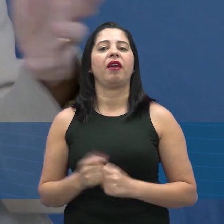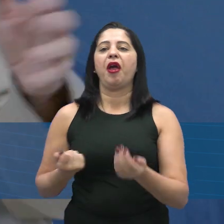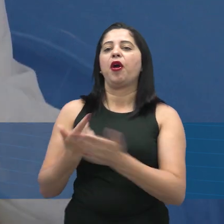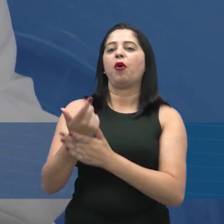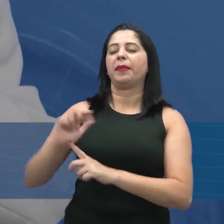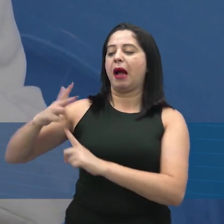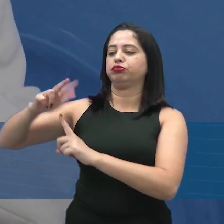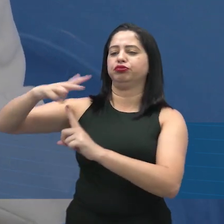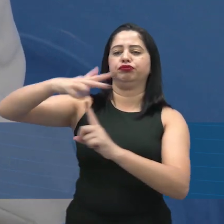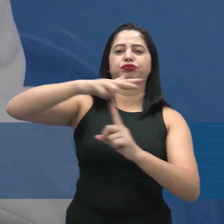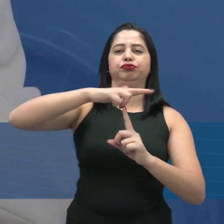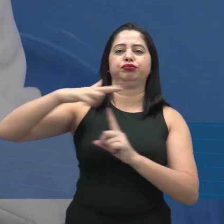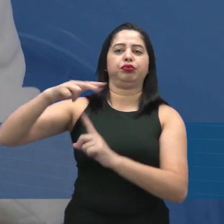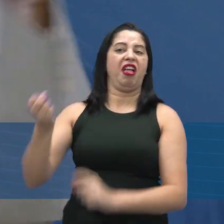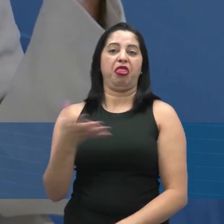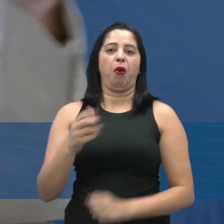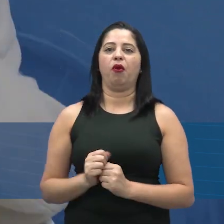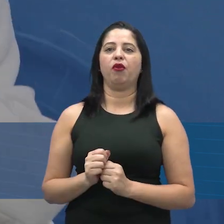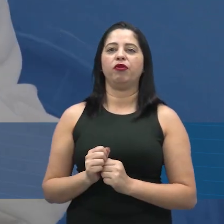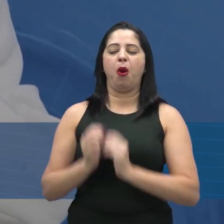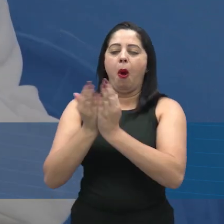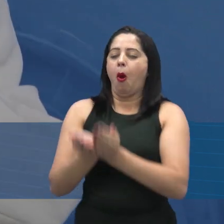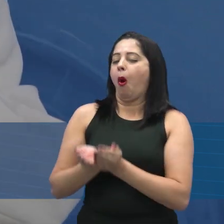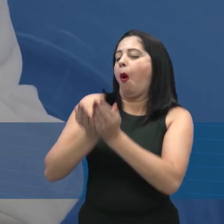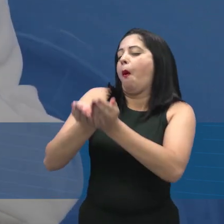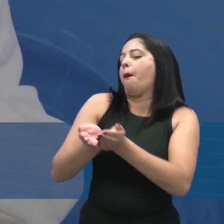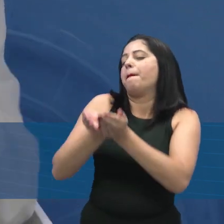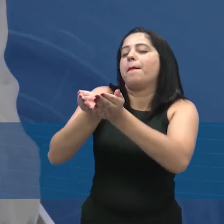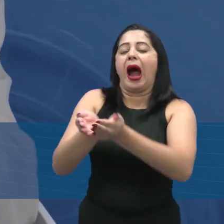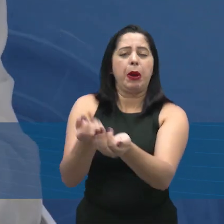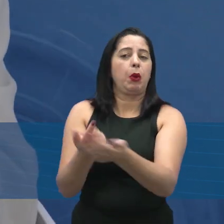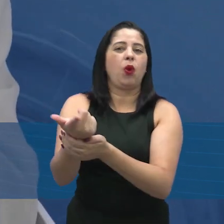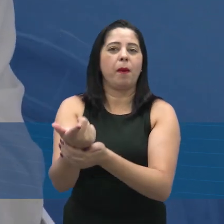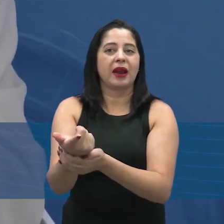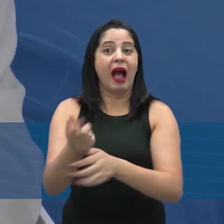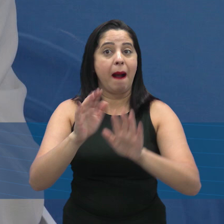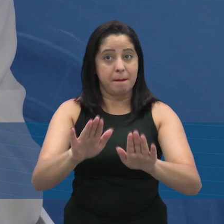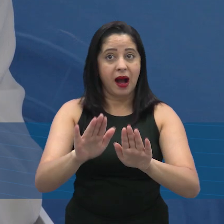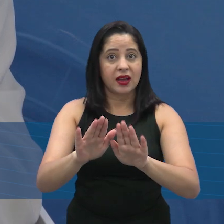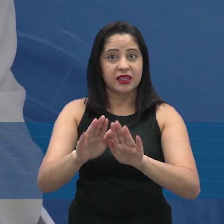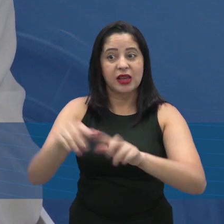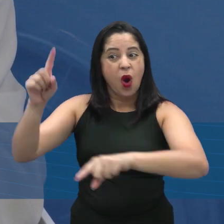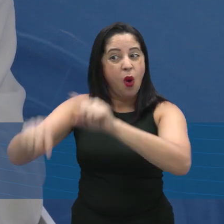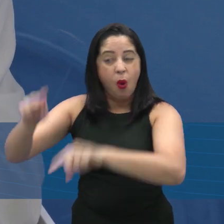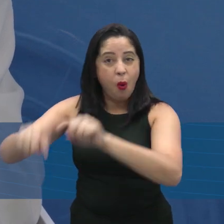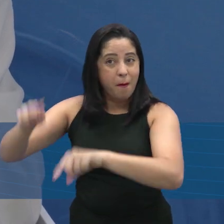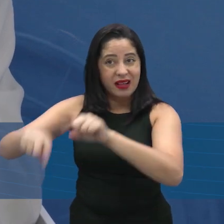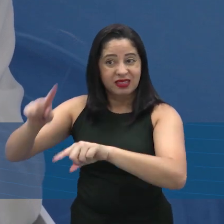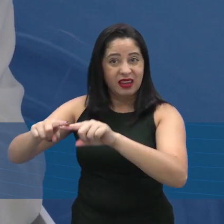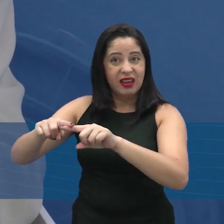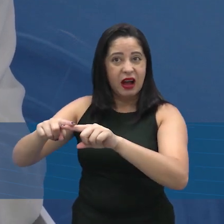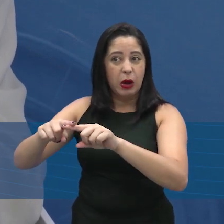um helicóptero mais moderno, uma lancha maior, compreendeu? Mas naquele consumo que move a economia no dia a